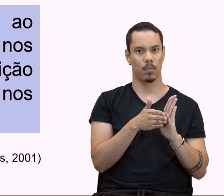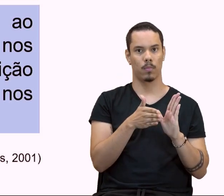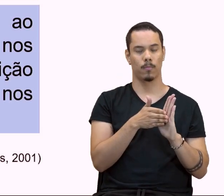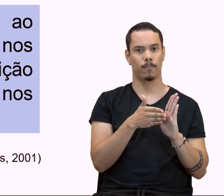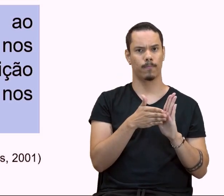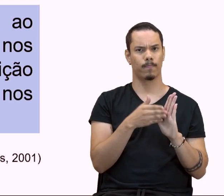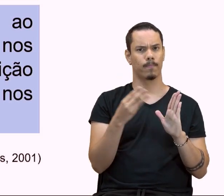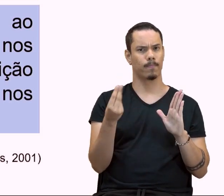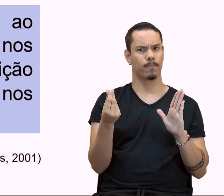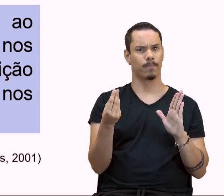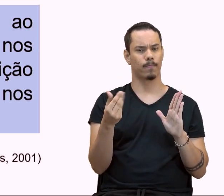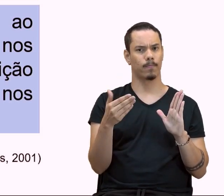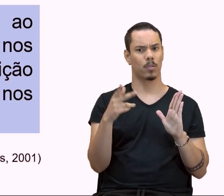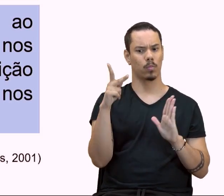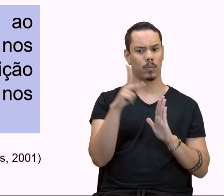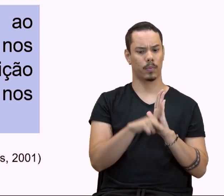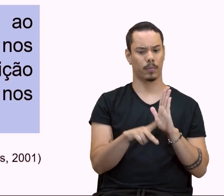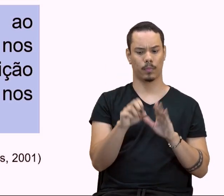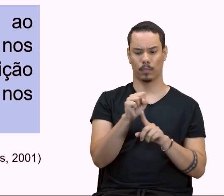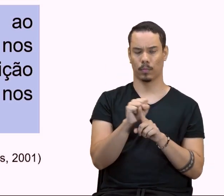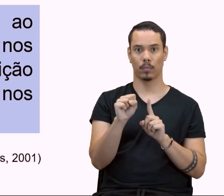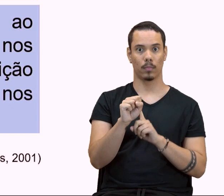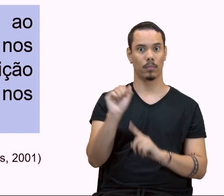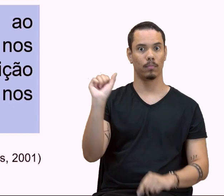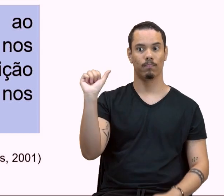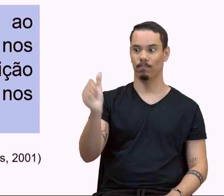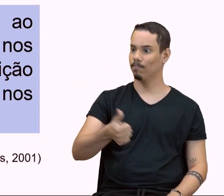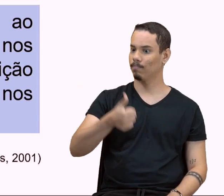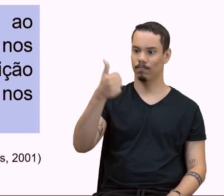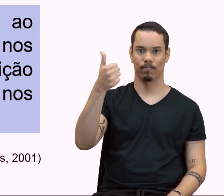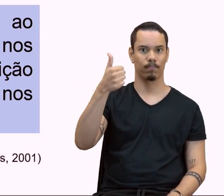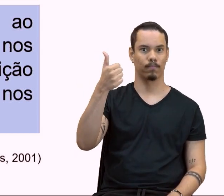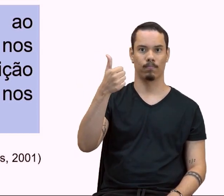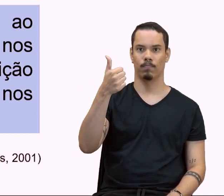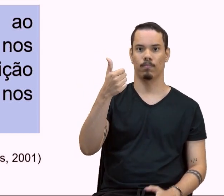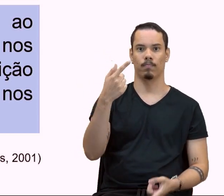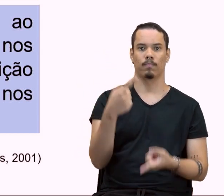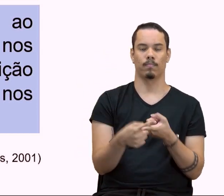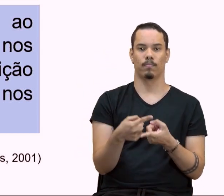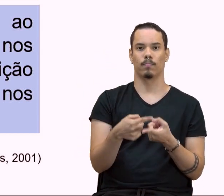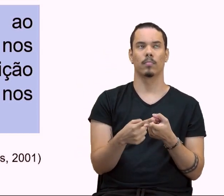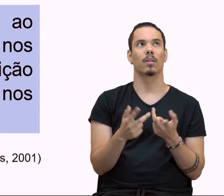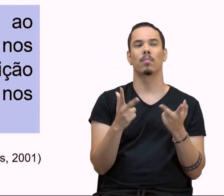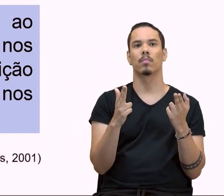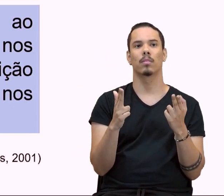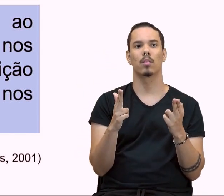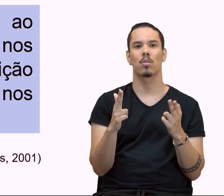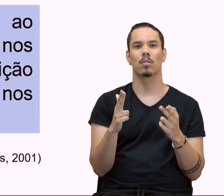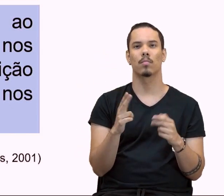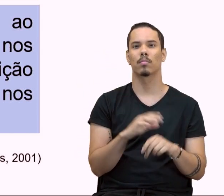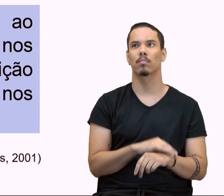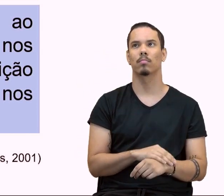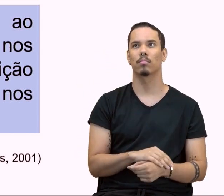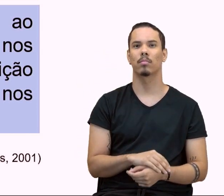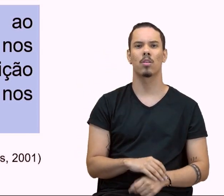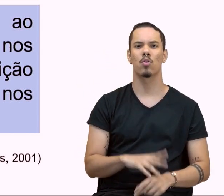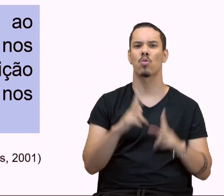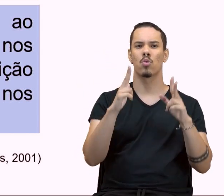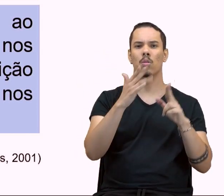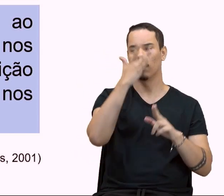um projeto social primeiro, ou seja, é como se fossem os bandeirantes chegando de uma forma social